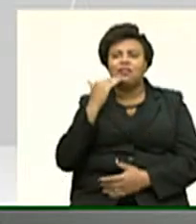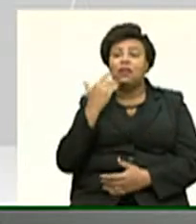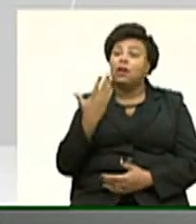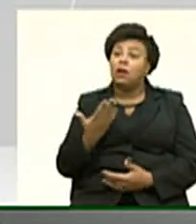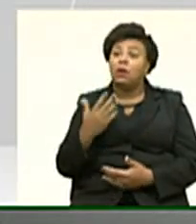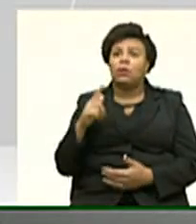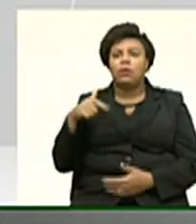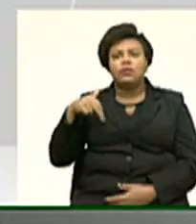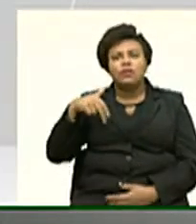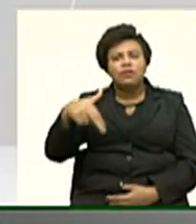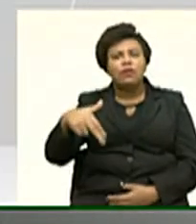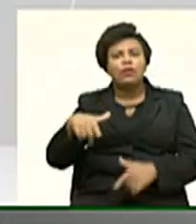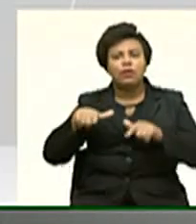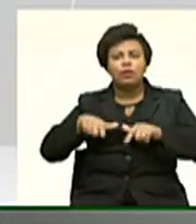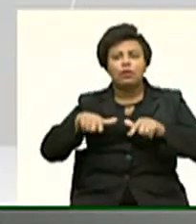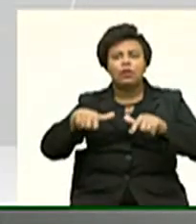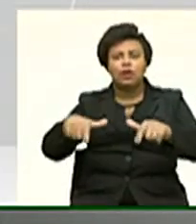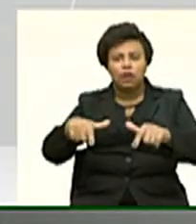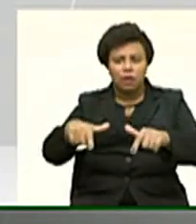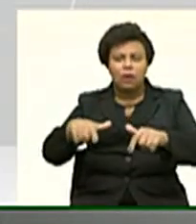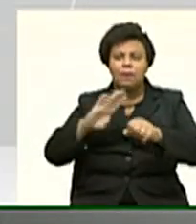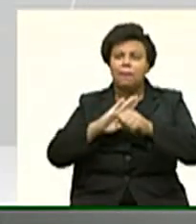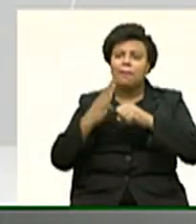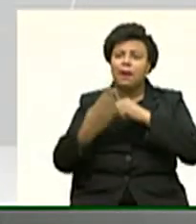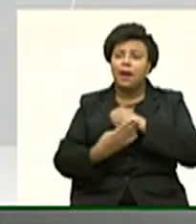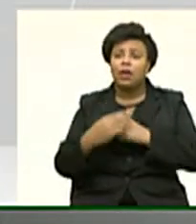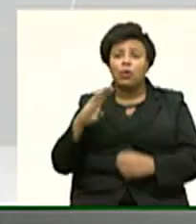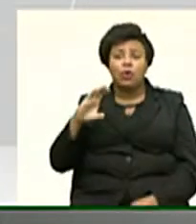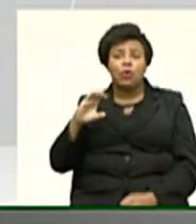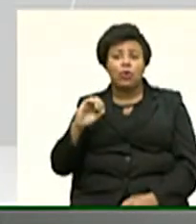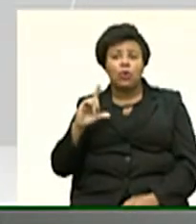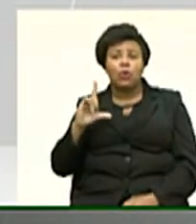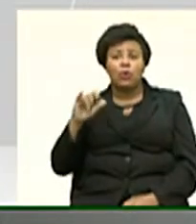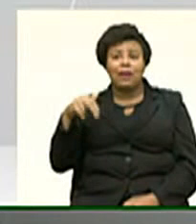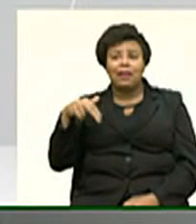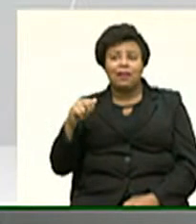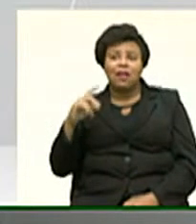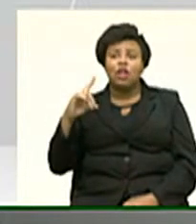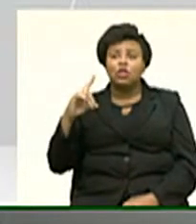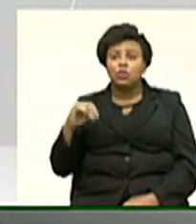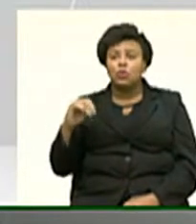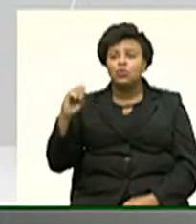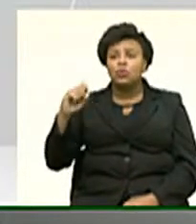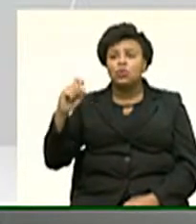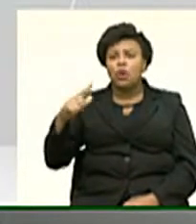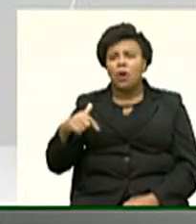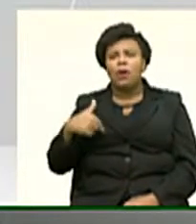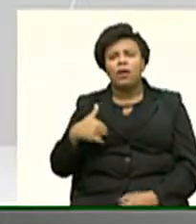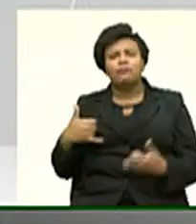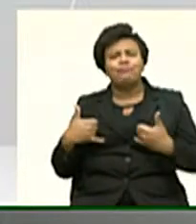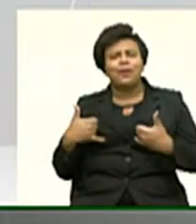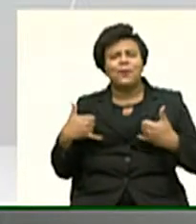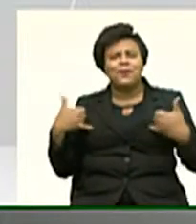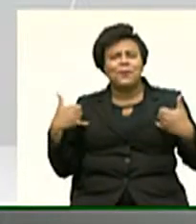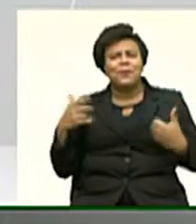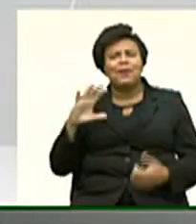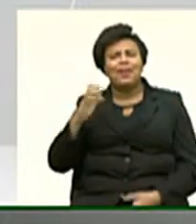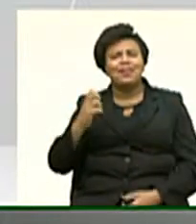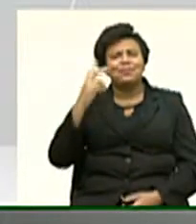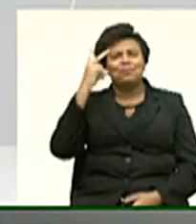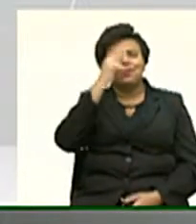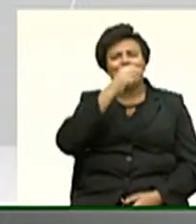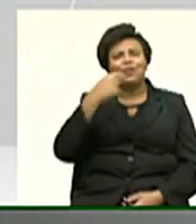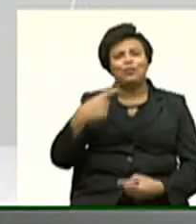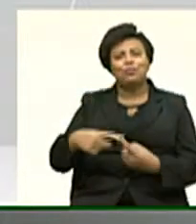Quando eu ando no loteamento, no bairro Colina do Sol, aqui em São Lourenço do Sul, eu me orgulho barbaramente do que fiz como prefeito,